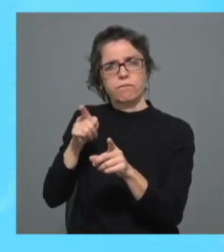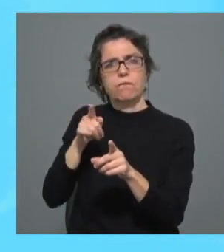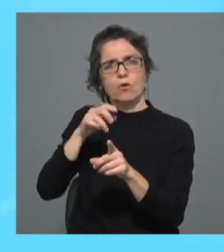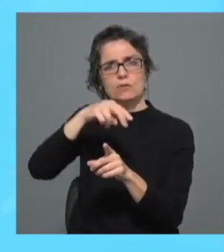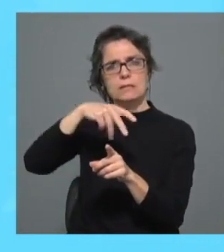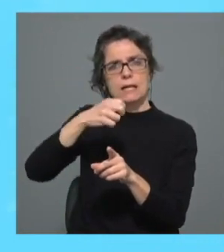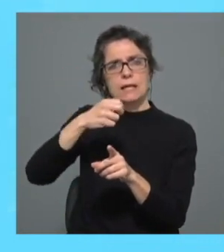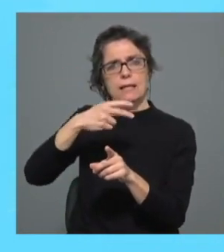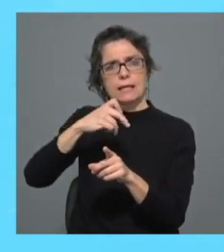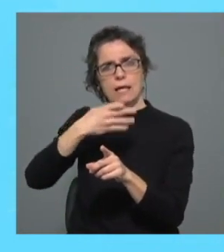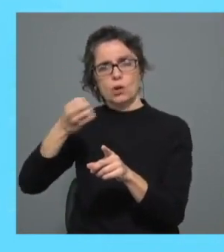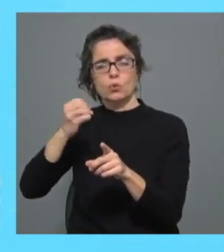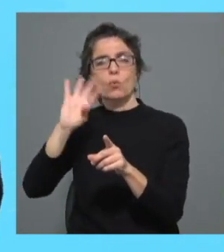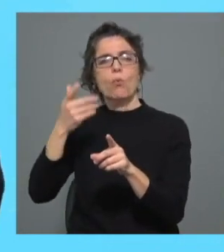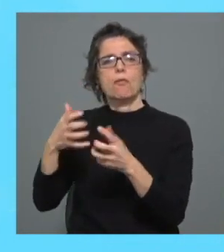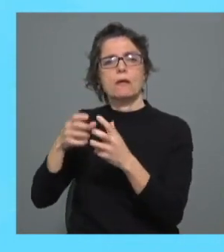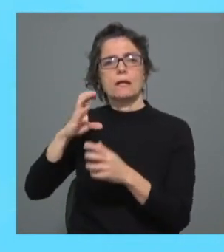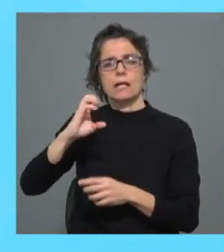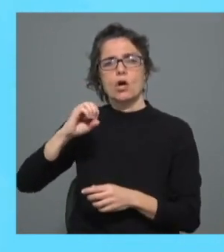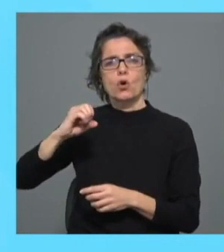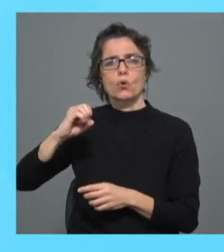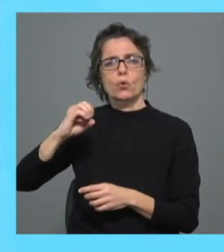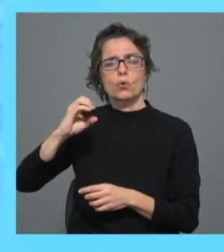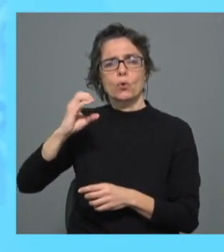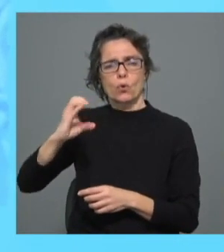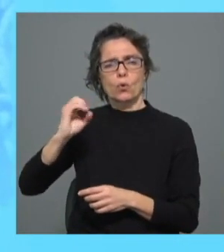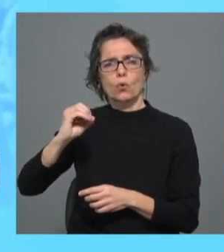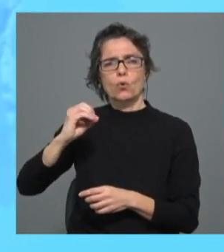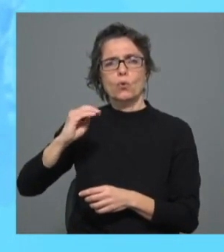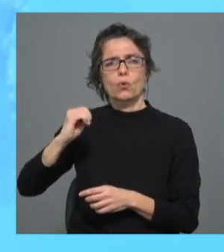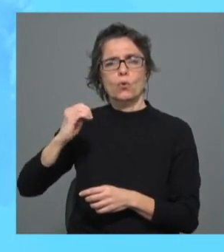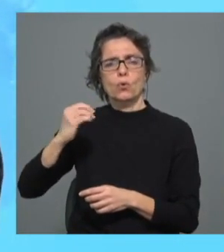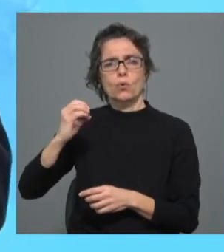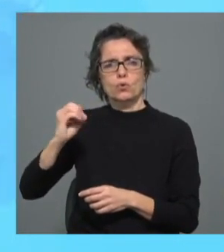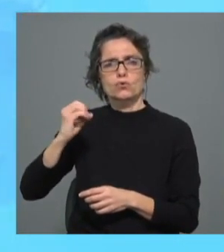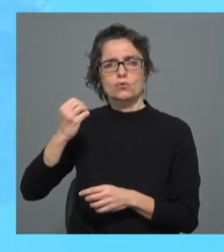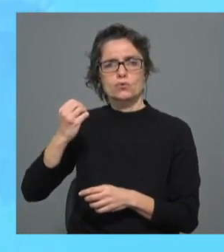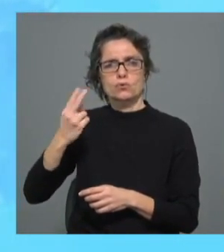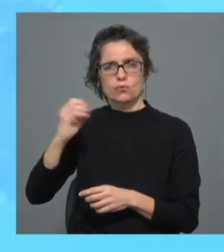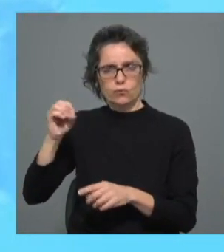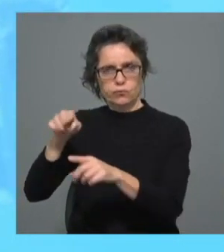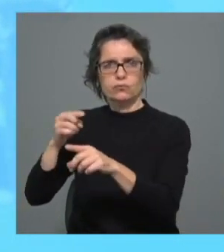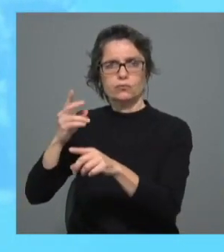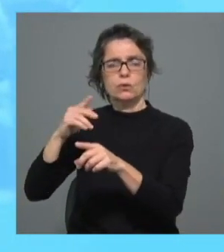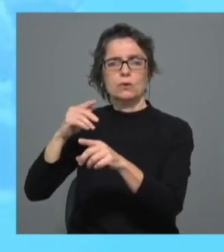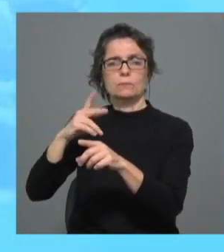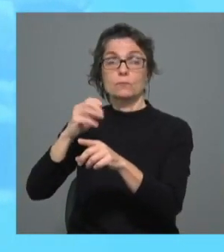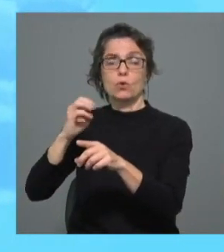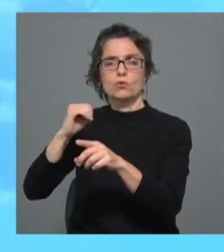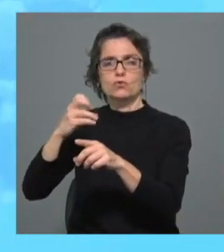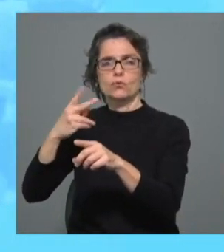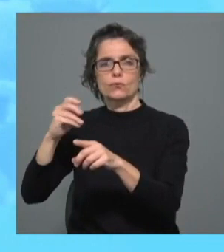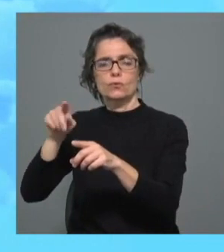militar no Kosovo, que era maior evidência do que essa é difícil de encontrar, só que nós, porventura, não percebemos muito bem